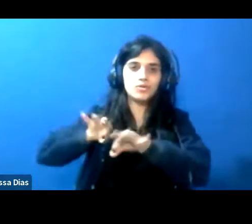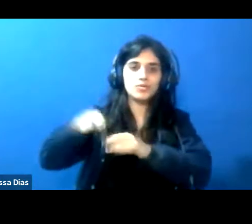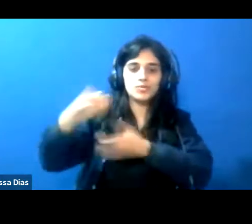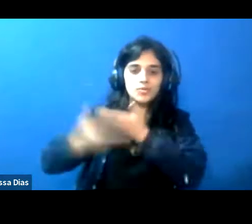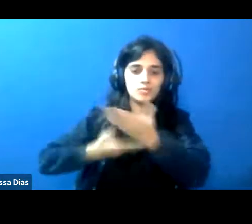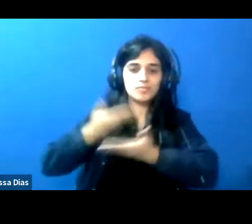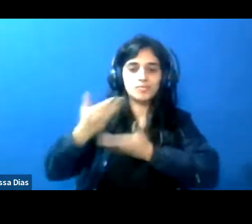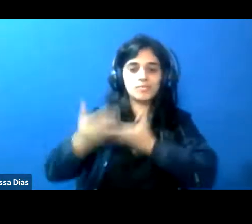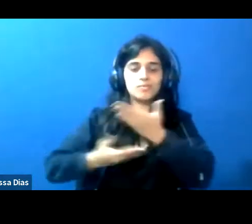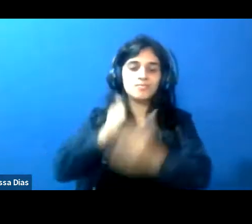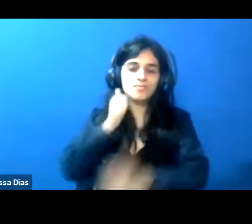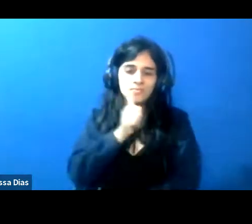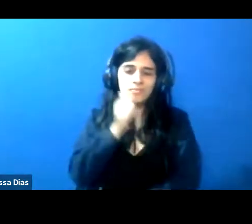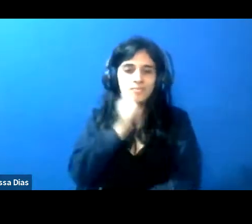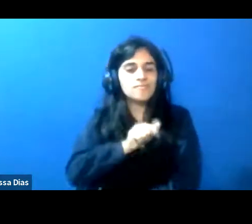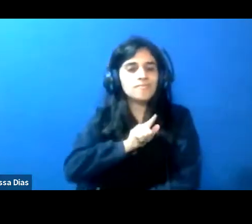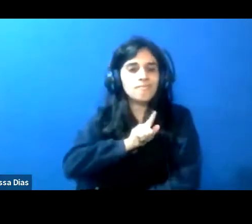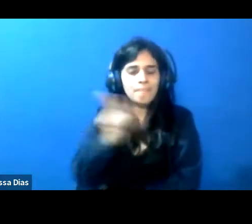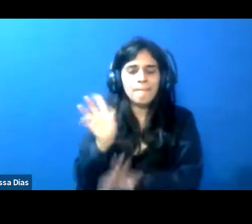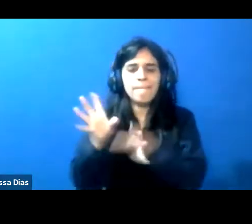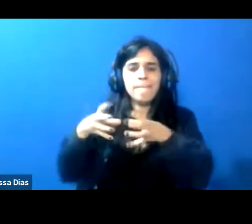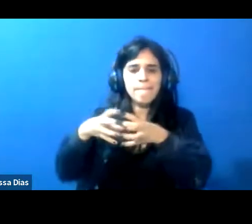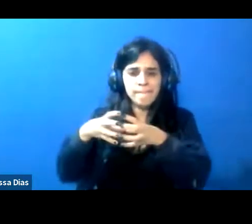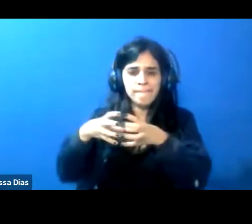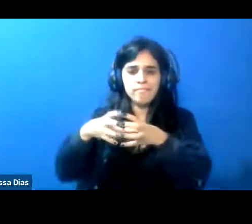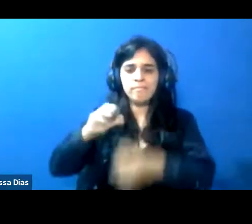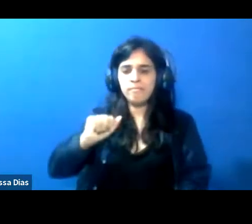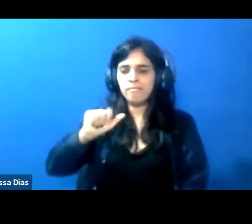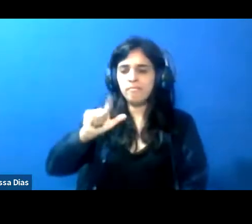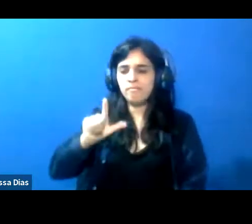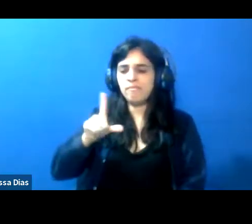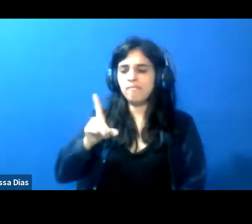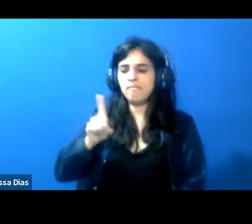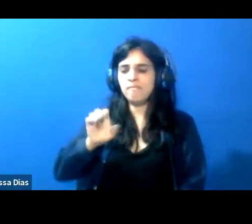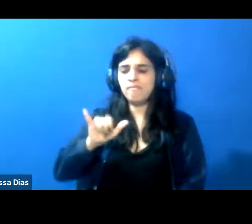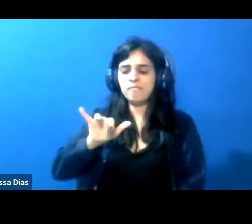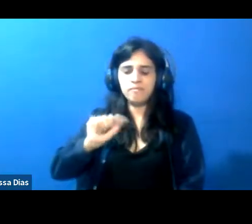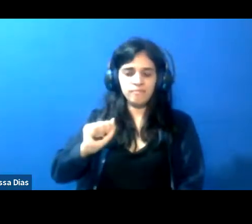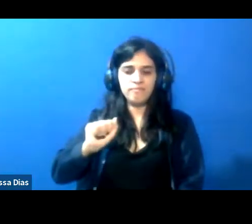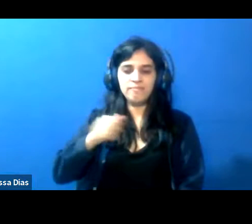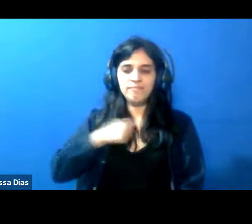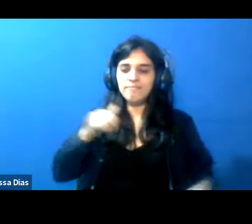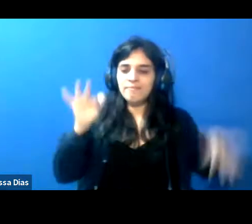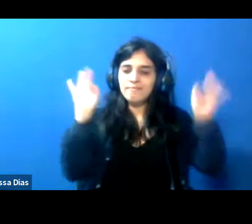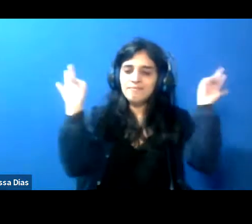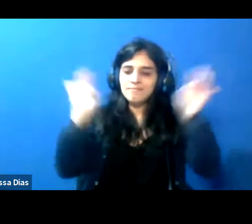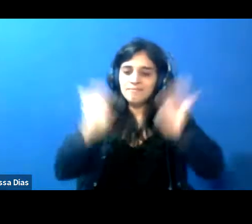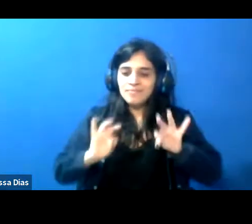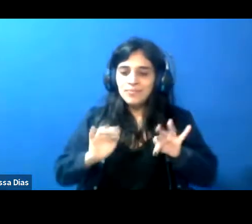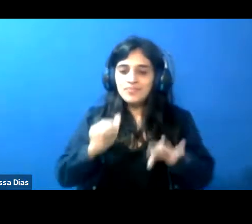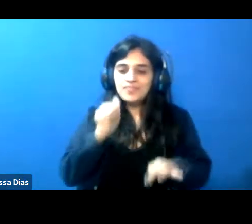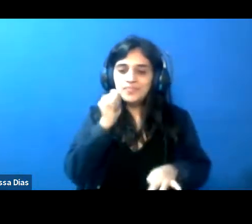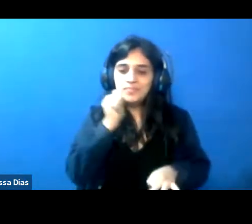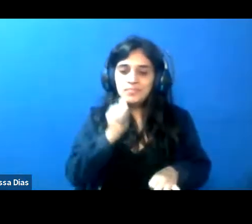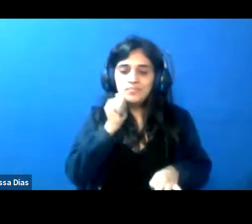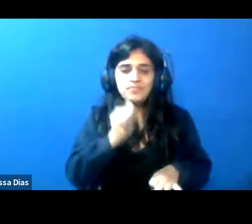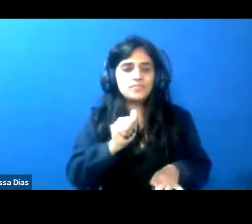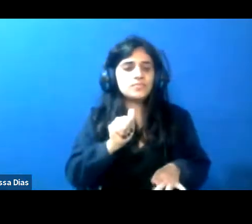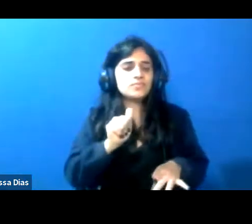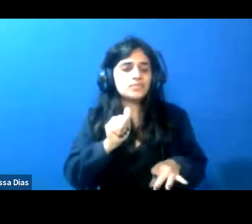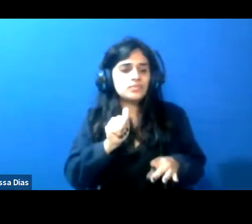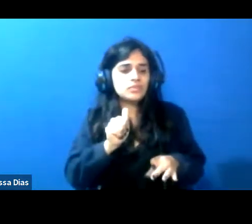da comunidade de aldeia. Eu fico muito feliz de ouvir as meninas tão jovens já entendendo a importância